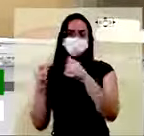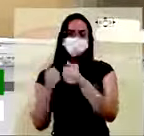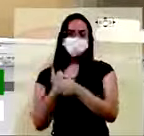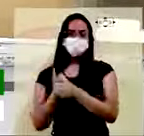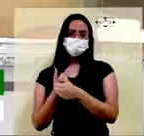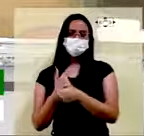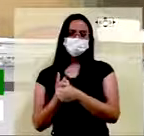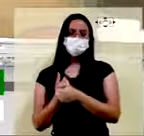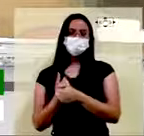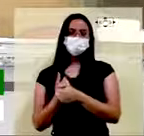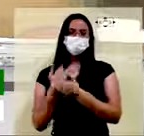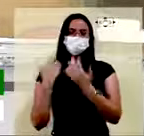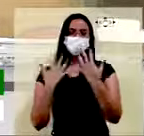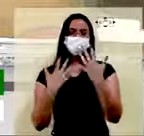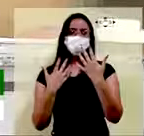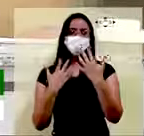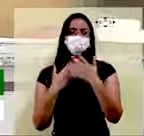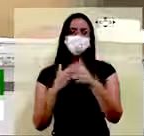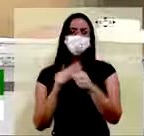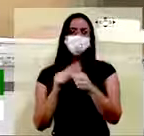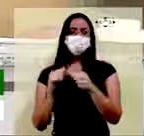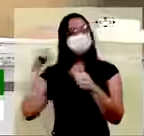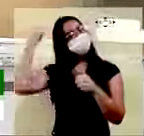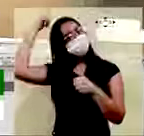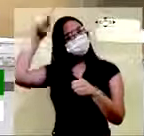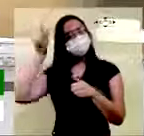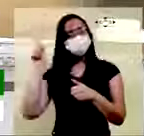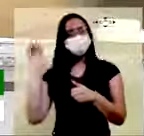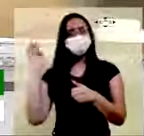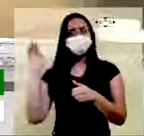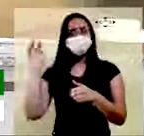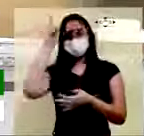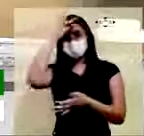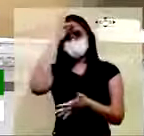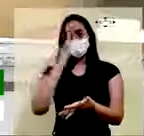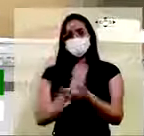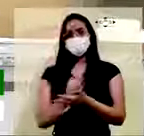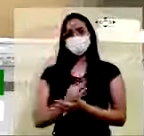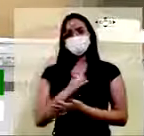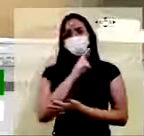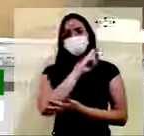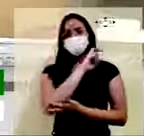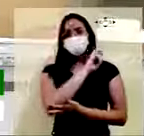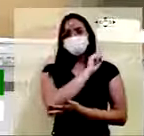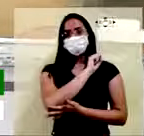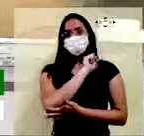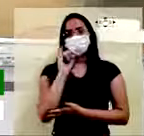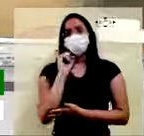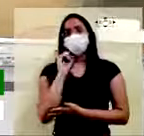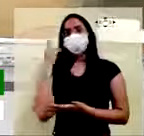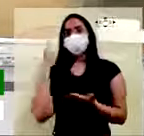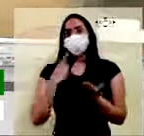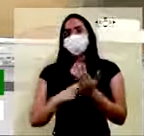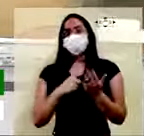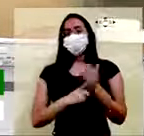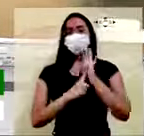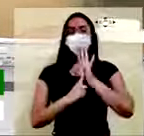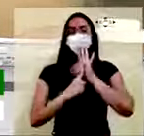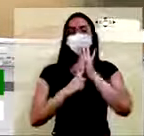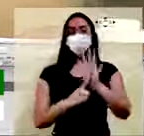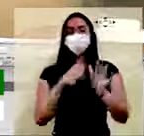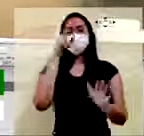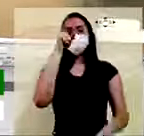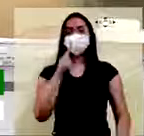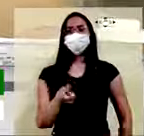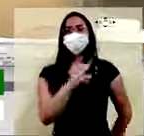proximidades do Bonito de Santa Fé Eu gostaria de enviar uma Moção de aplausos se os senhores Concorde não da casa para Padre